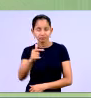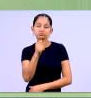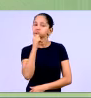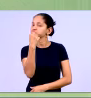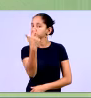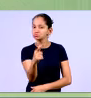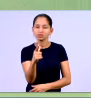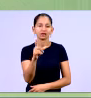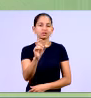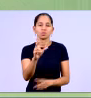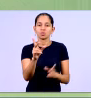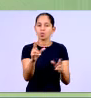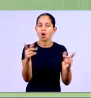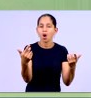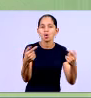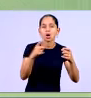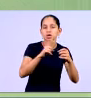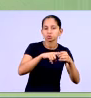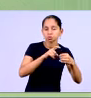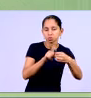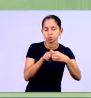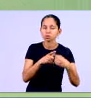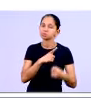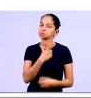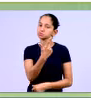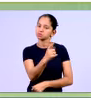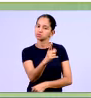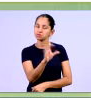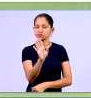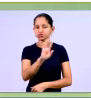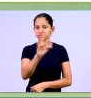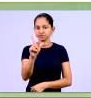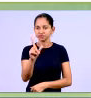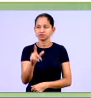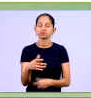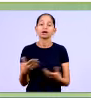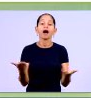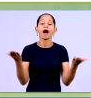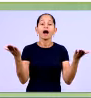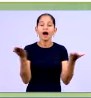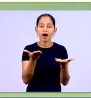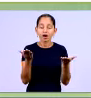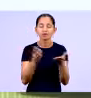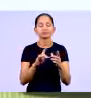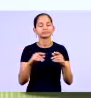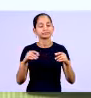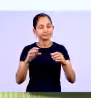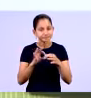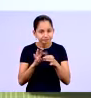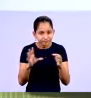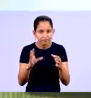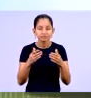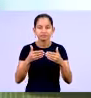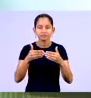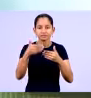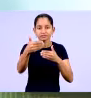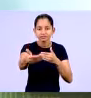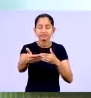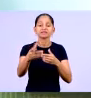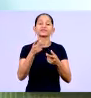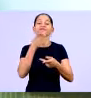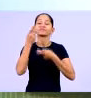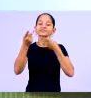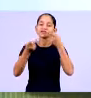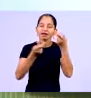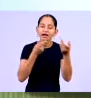apresenta a forma de escrita da sociedade anônima. Ok, então passaremos agora a falar sobre